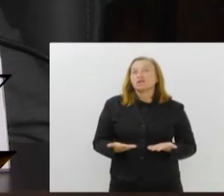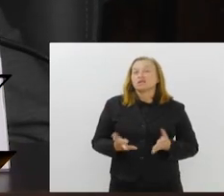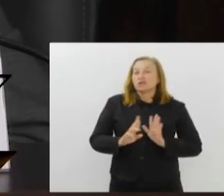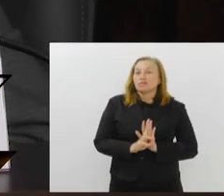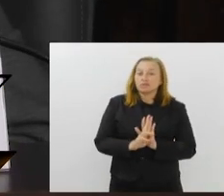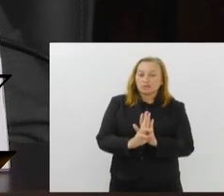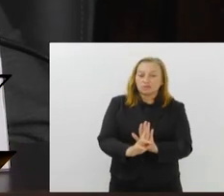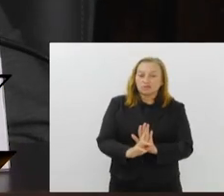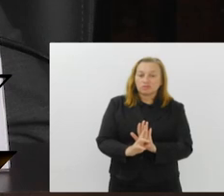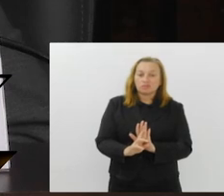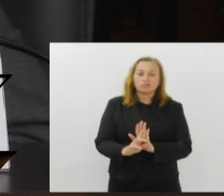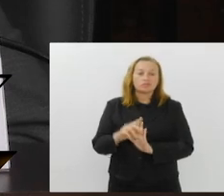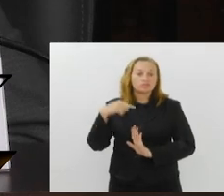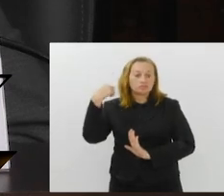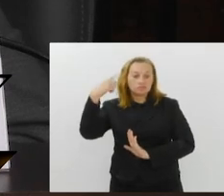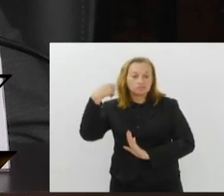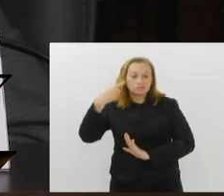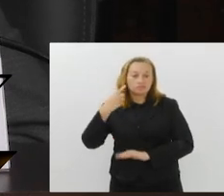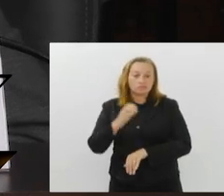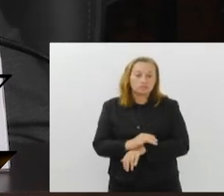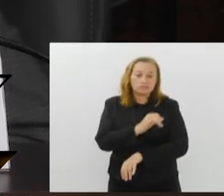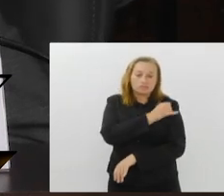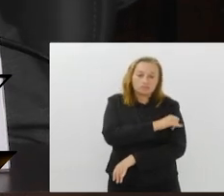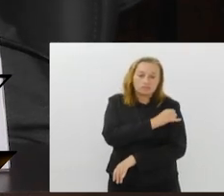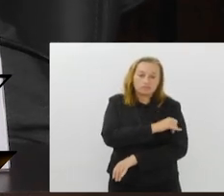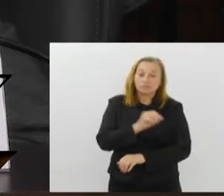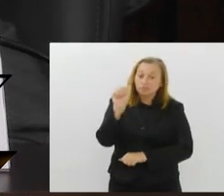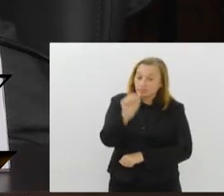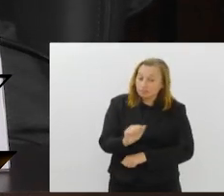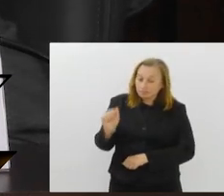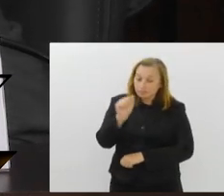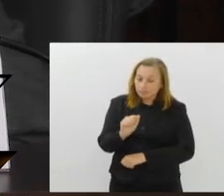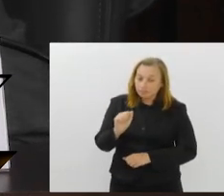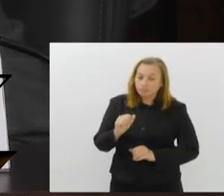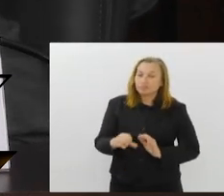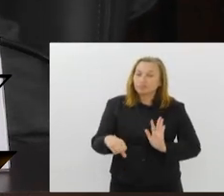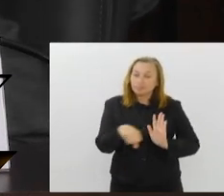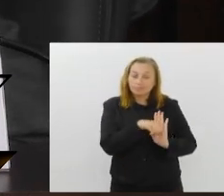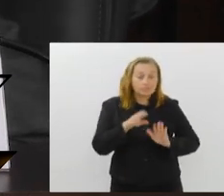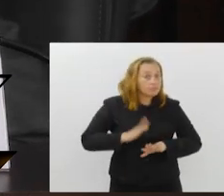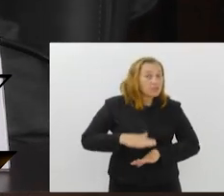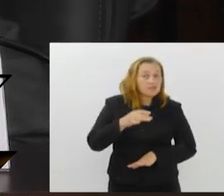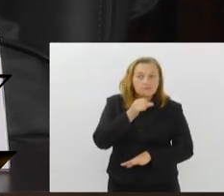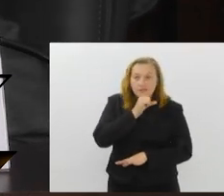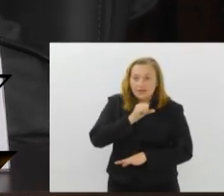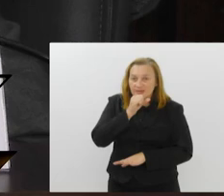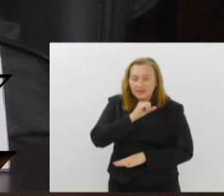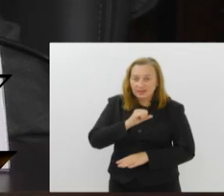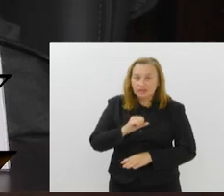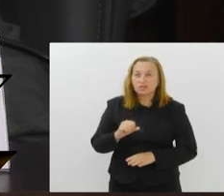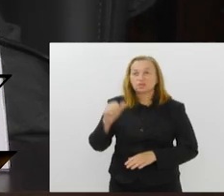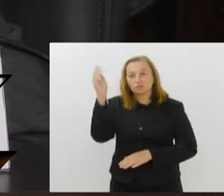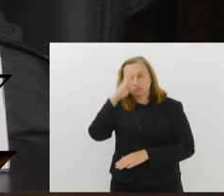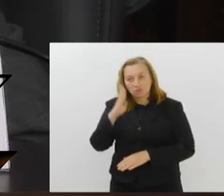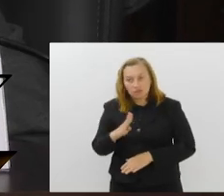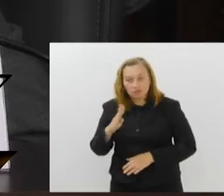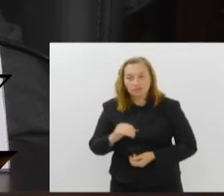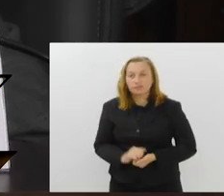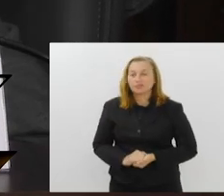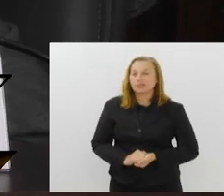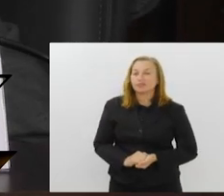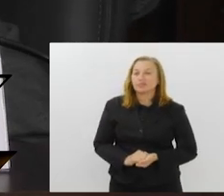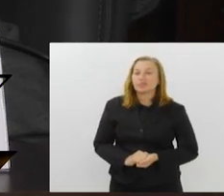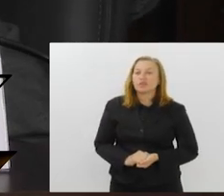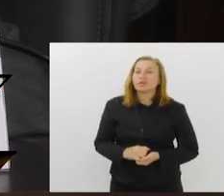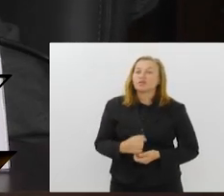Rio de Janeiro que é uma das associações de advogados criminais mais antigas do Brasil nós